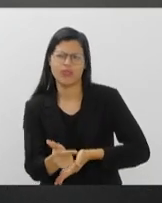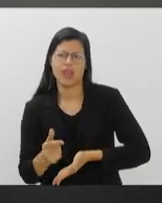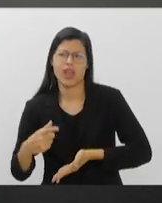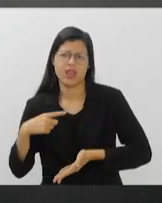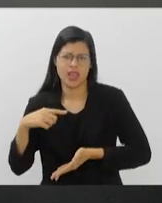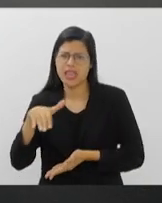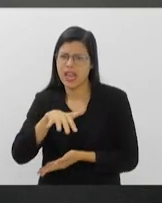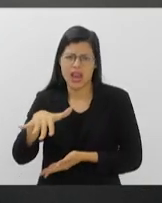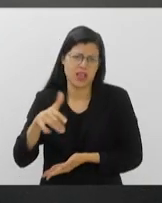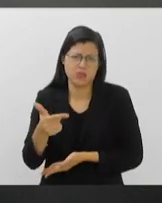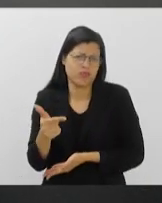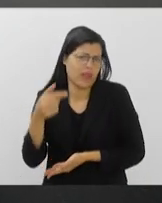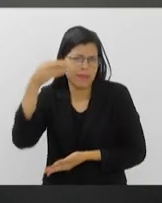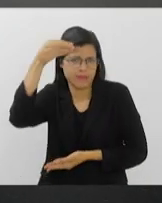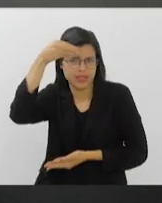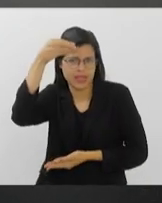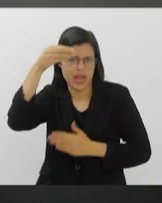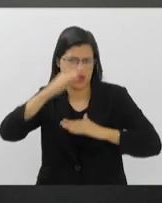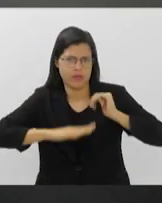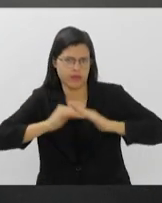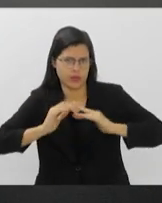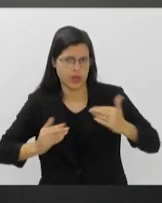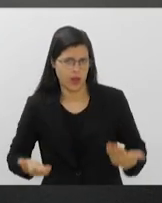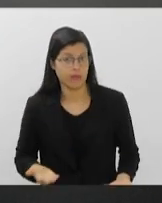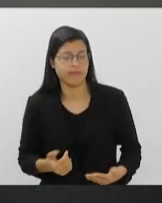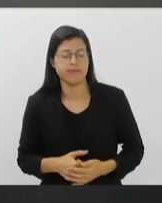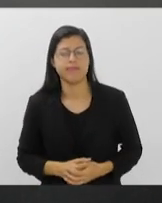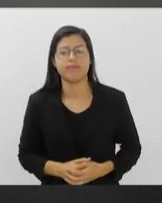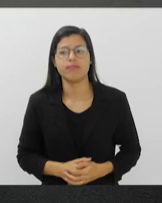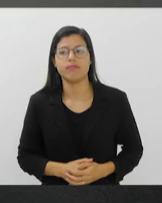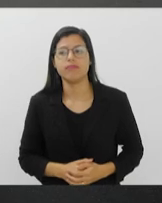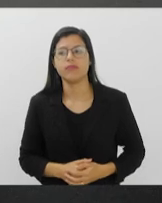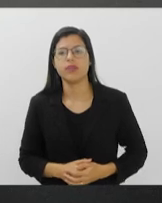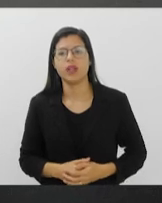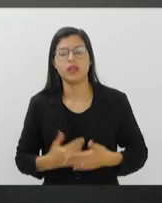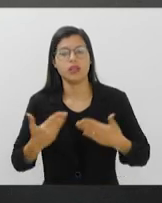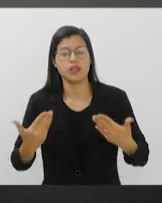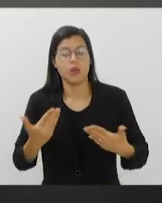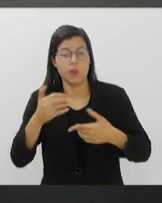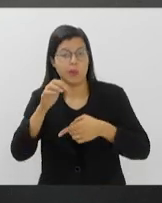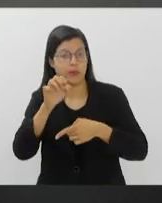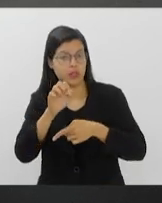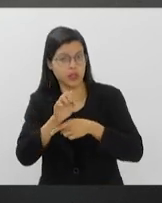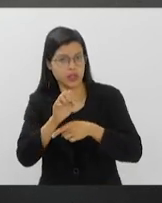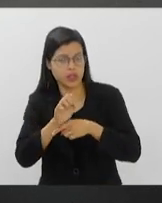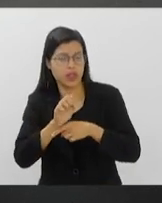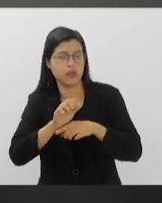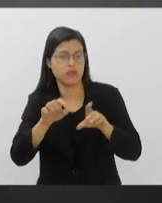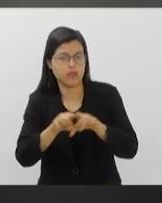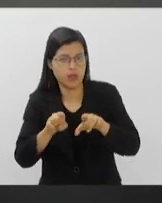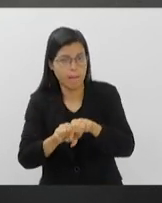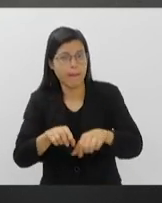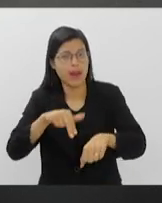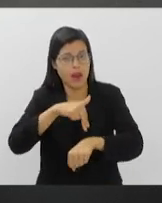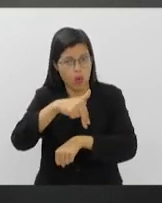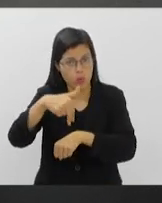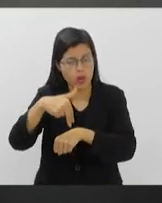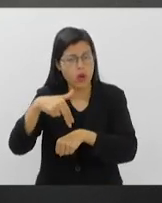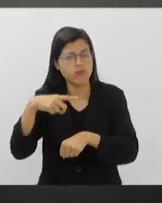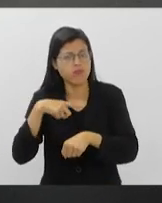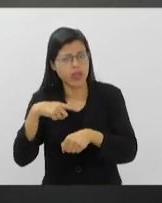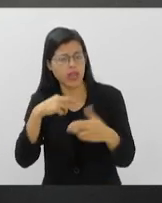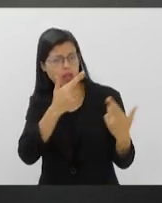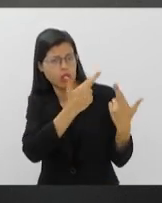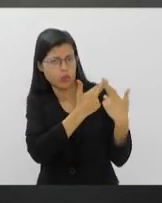tem psiquiatra então o Estado assim como a união tem corresponsabilidade